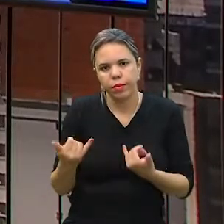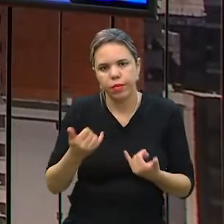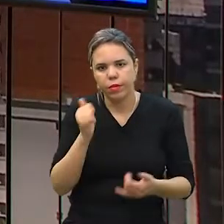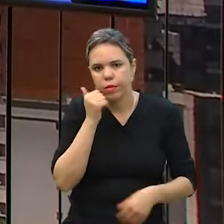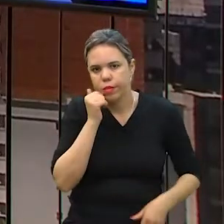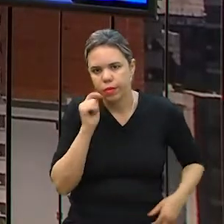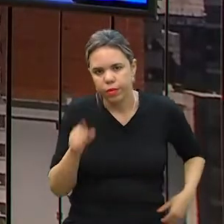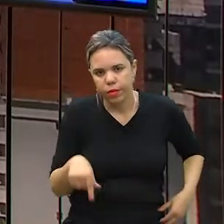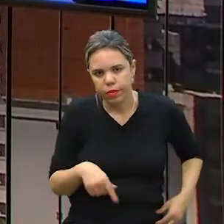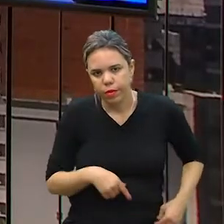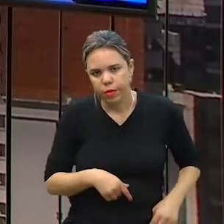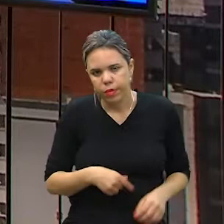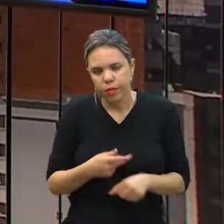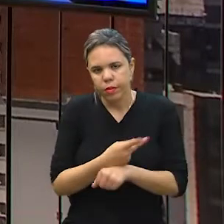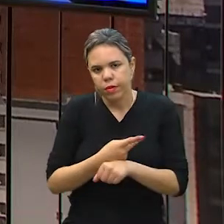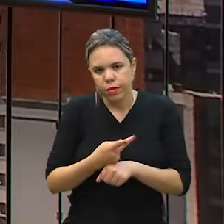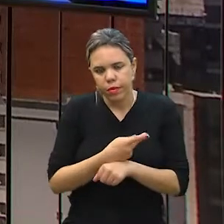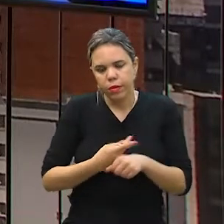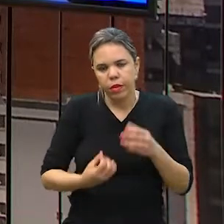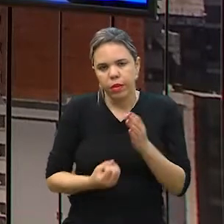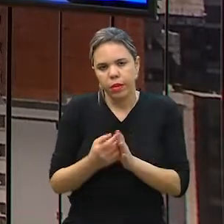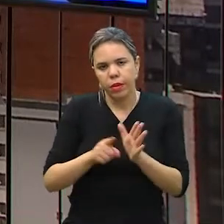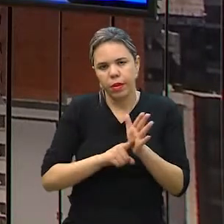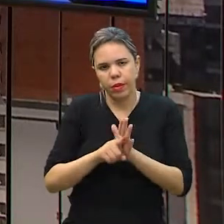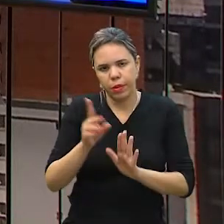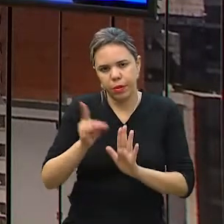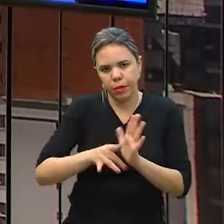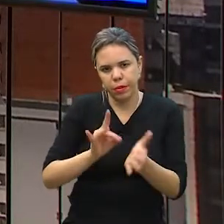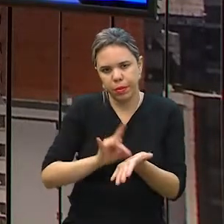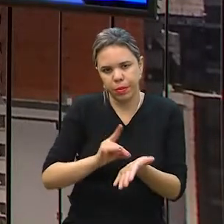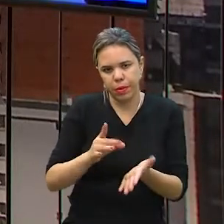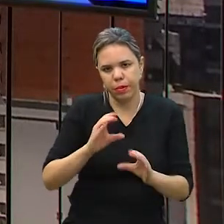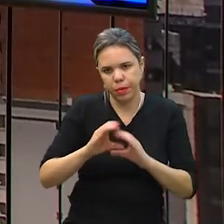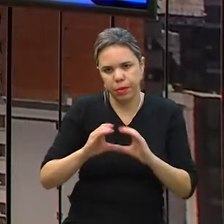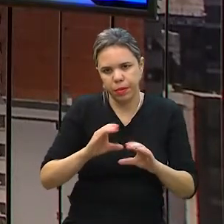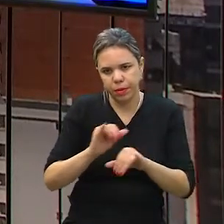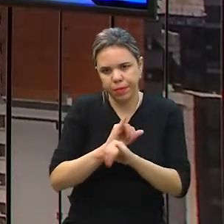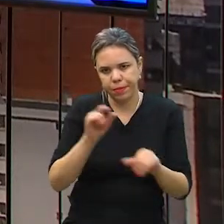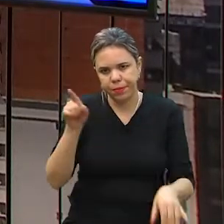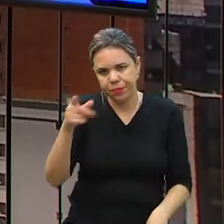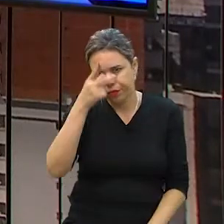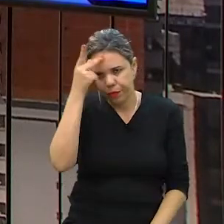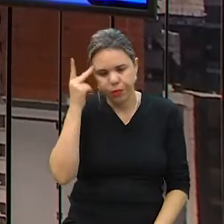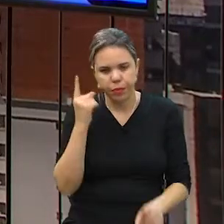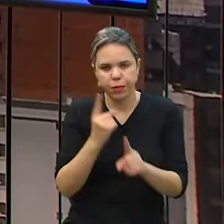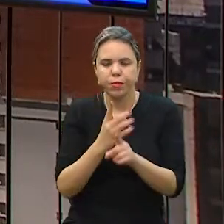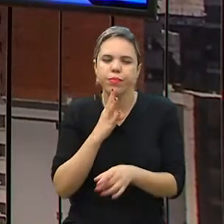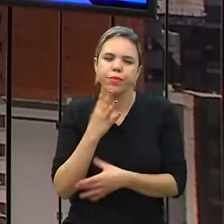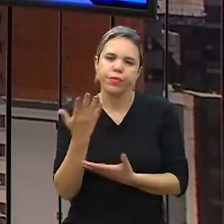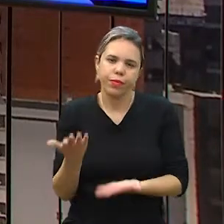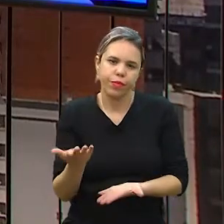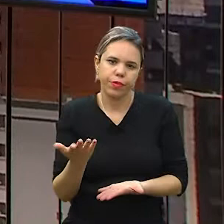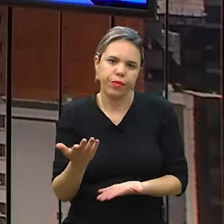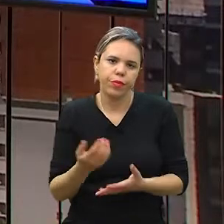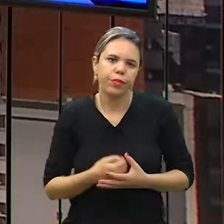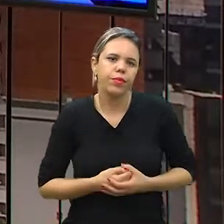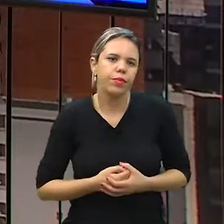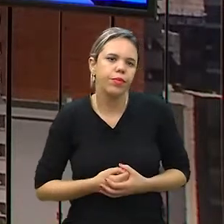ciência, procurar fontes oficiais. Vocês têm um canal de divulgação que as pessoas podem conhecer, se